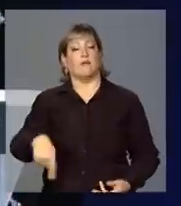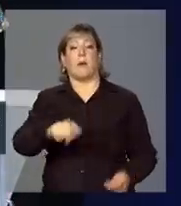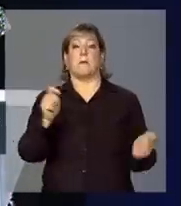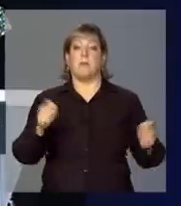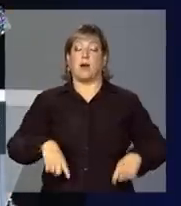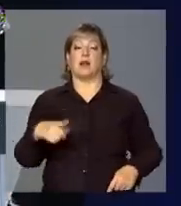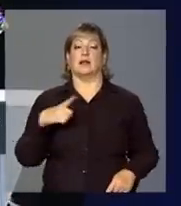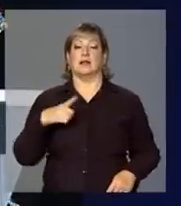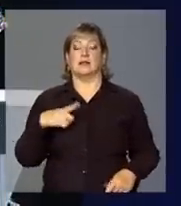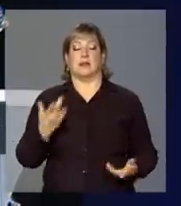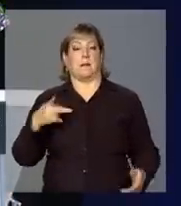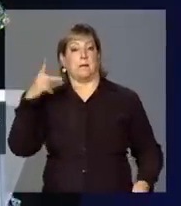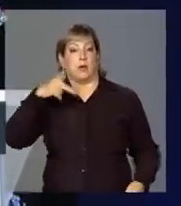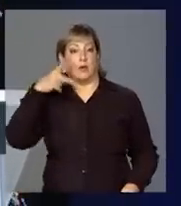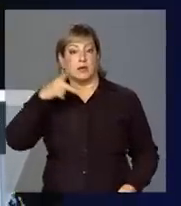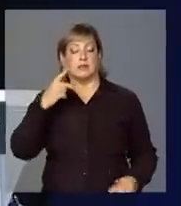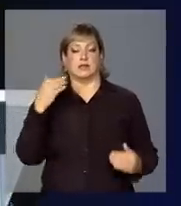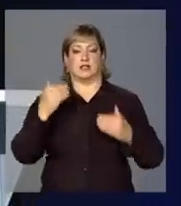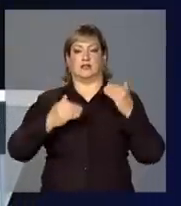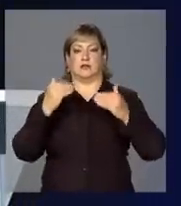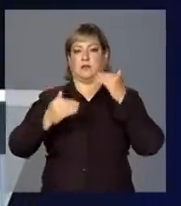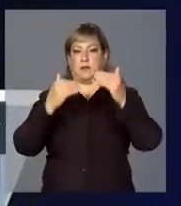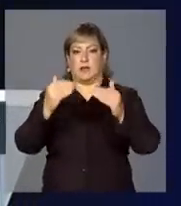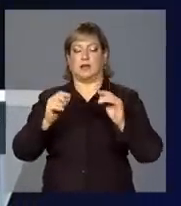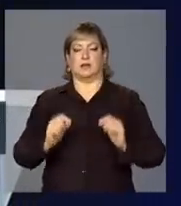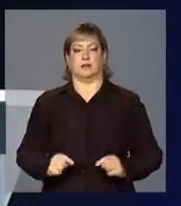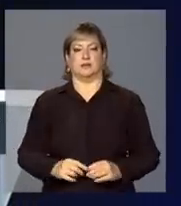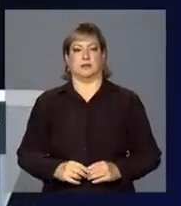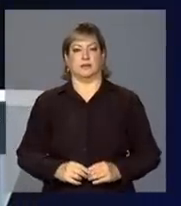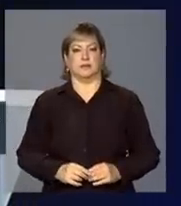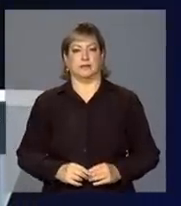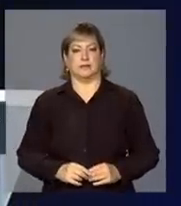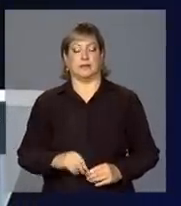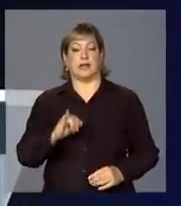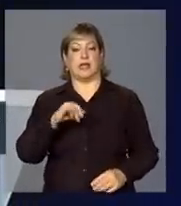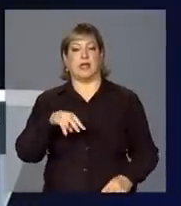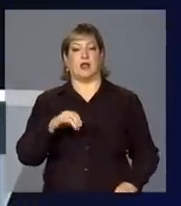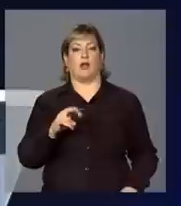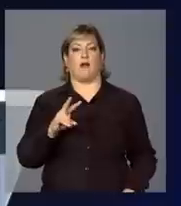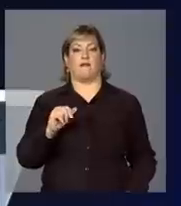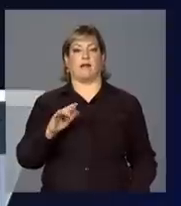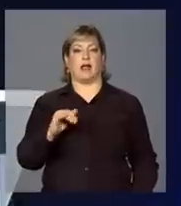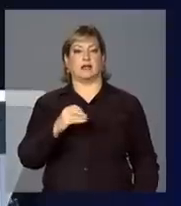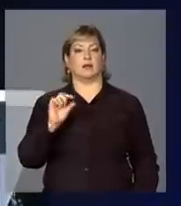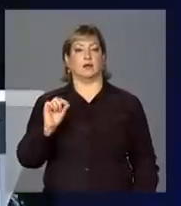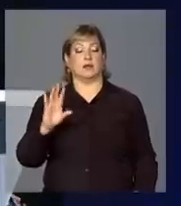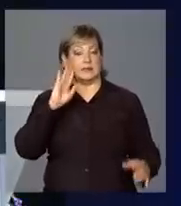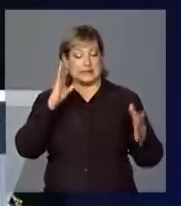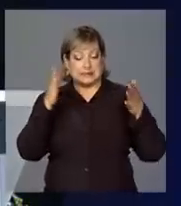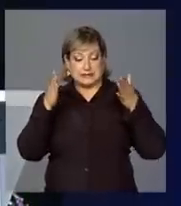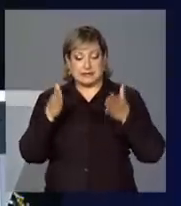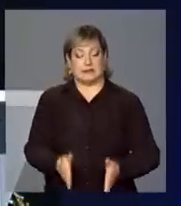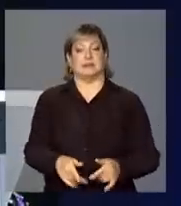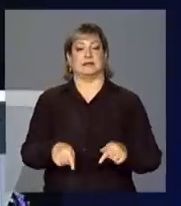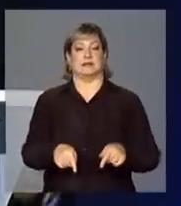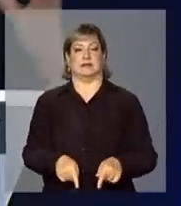toda uma política de desenvolvimento da inovação centrada